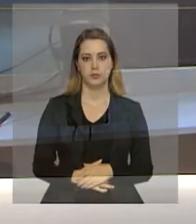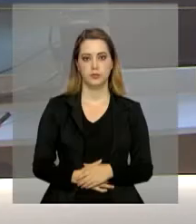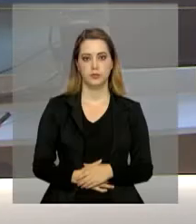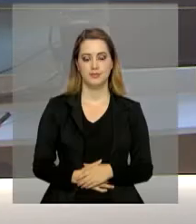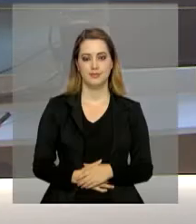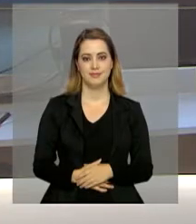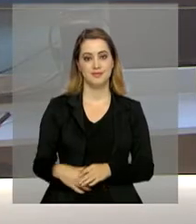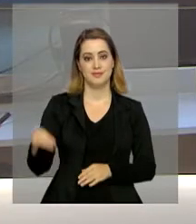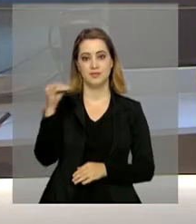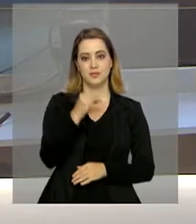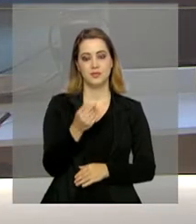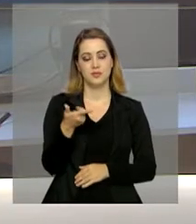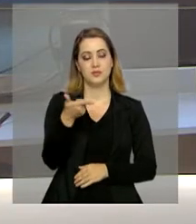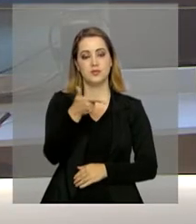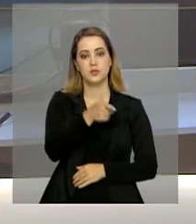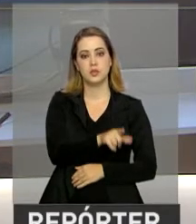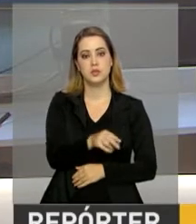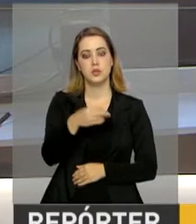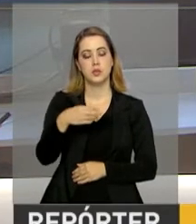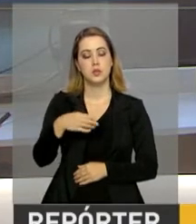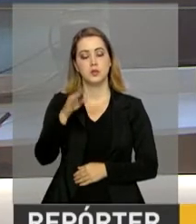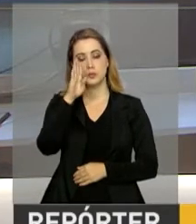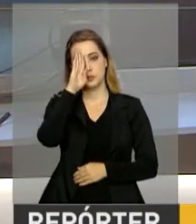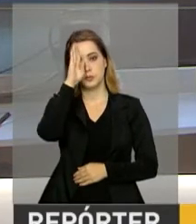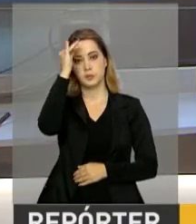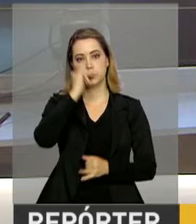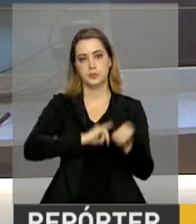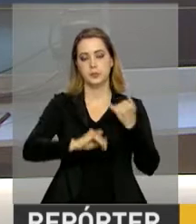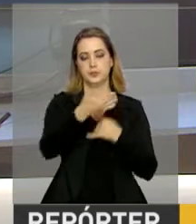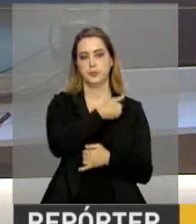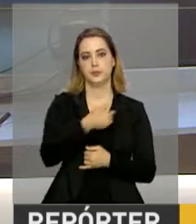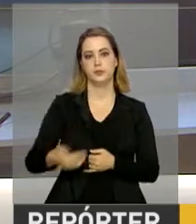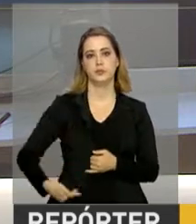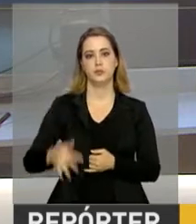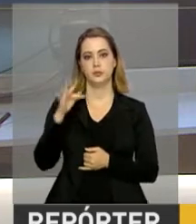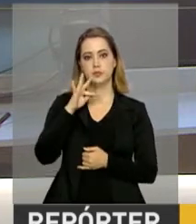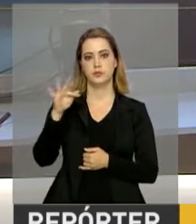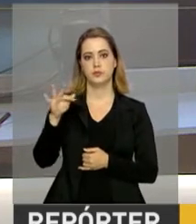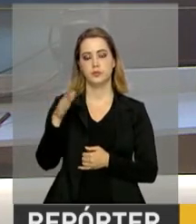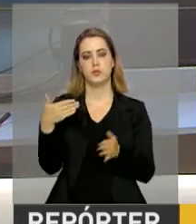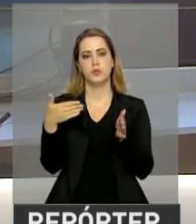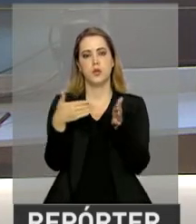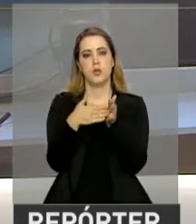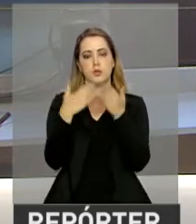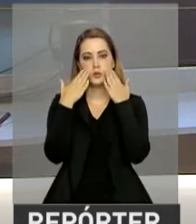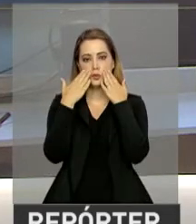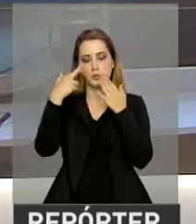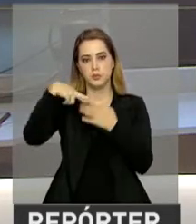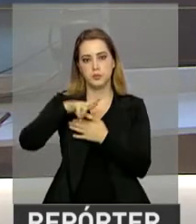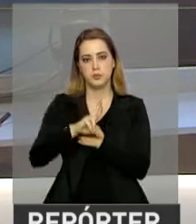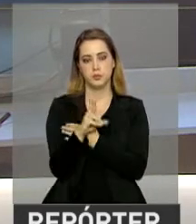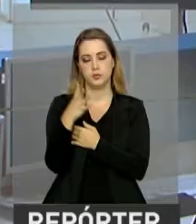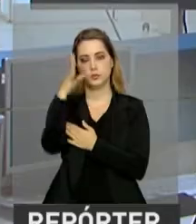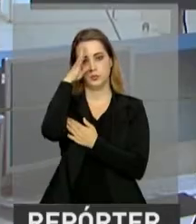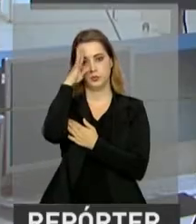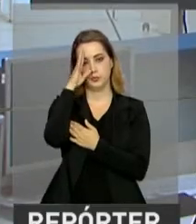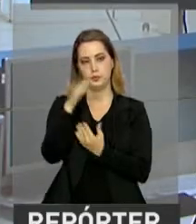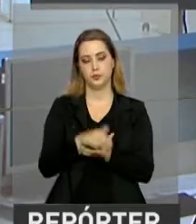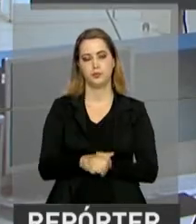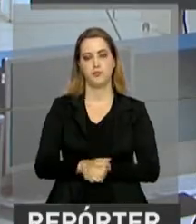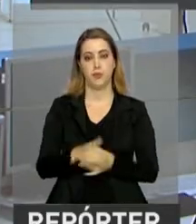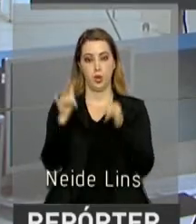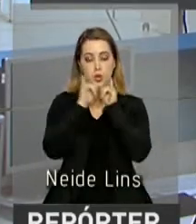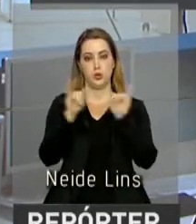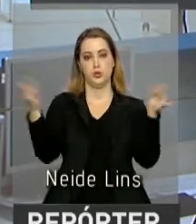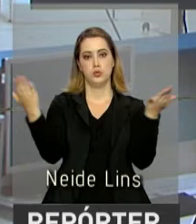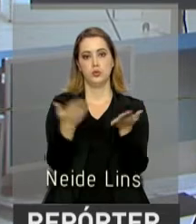olá estamos de volta com as principais notícias do governo federal na última edição do repórter nbr desta quarta-feira foi